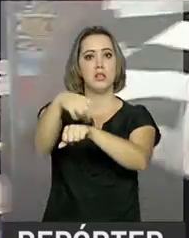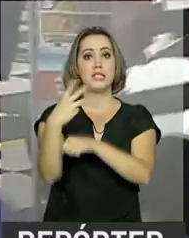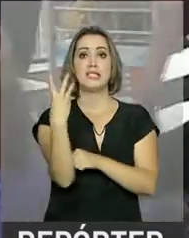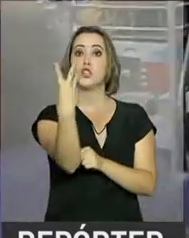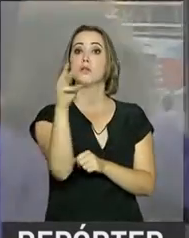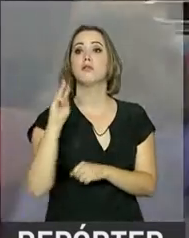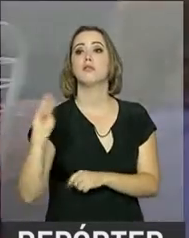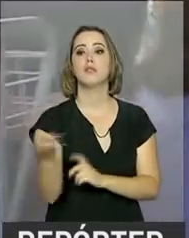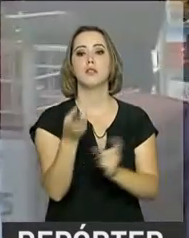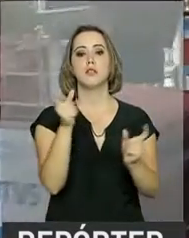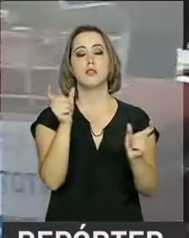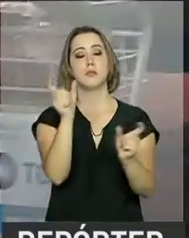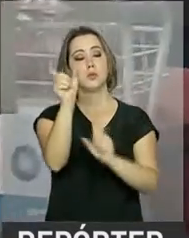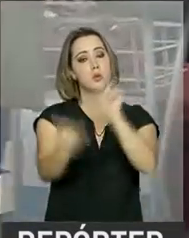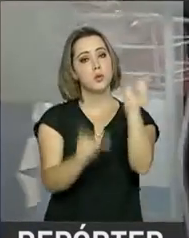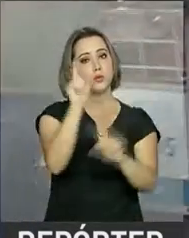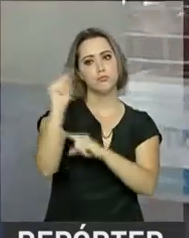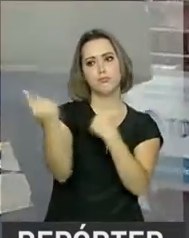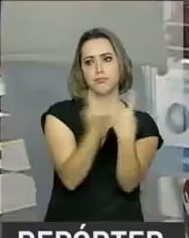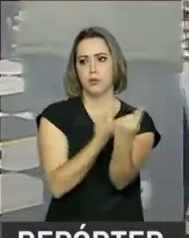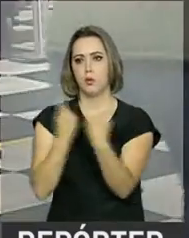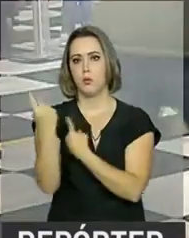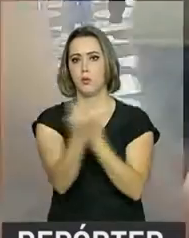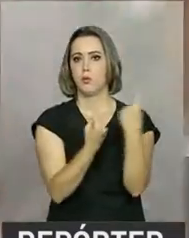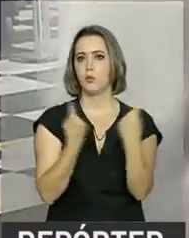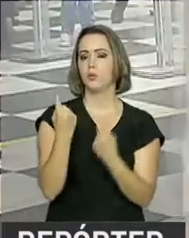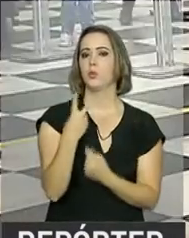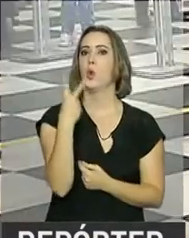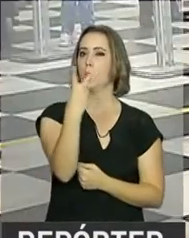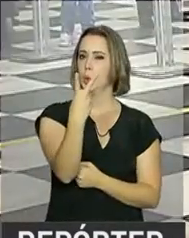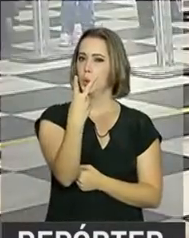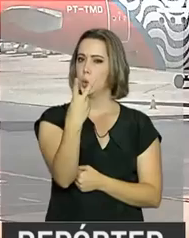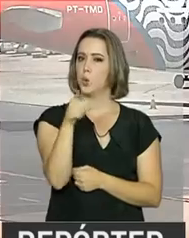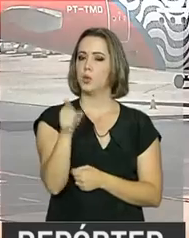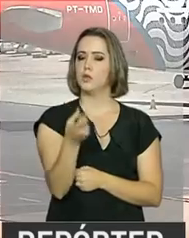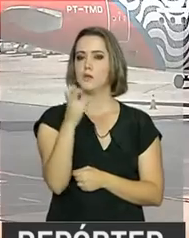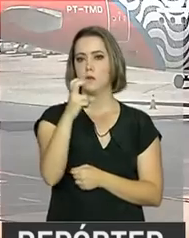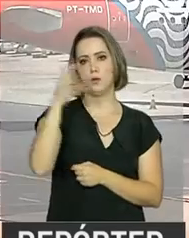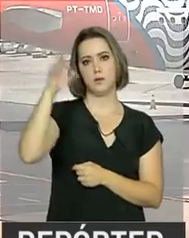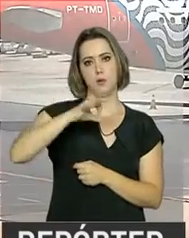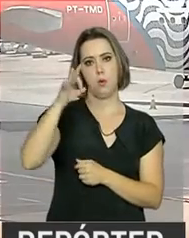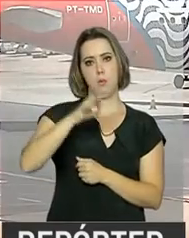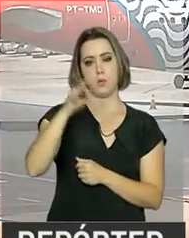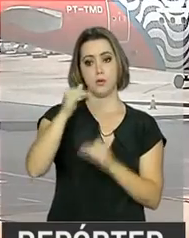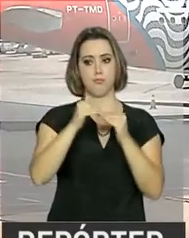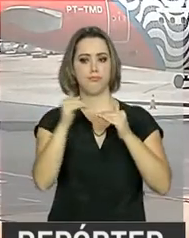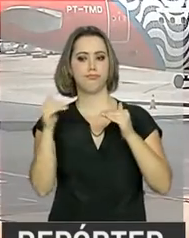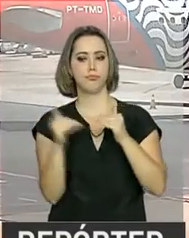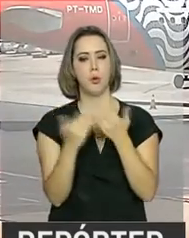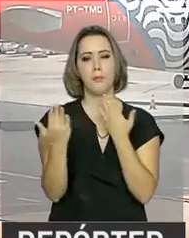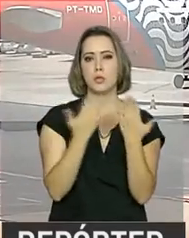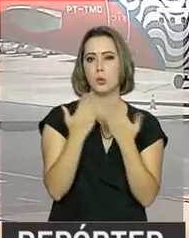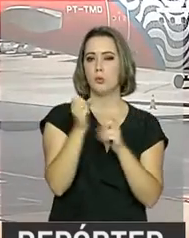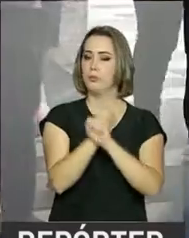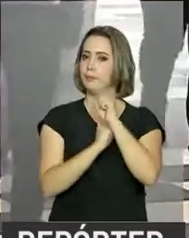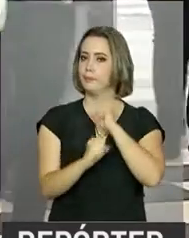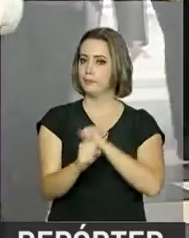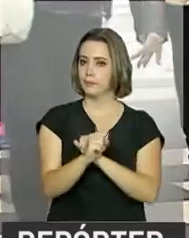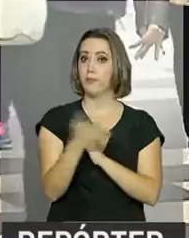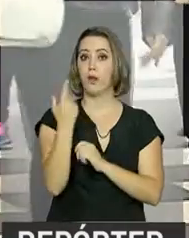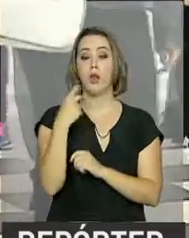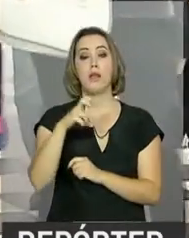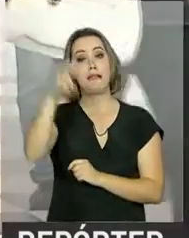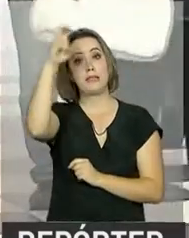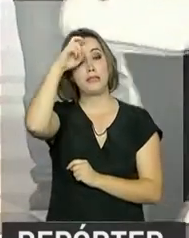administrados pela empresa durante o carnaval 2 e meio por cento menos do que o registrado no carnaval do ano passado desde a última quinta feira